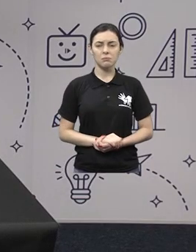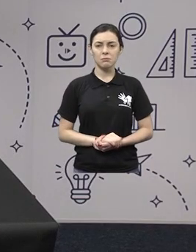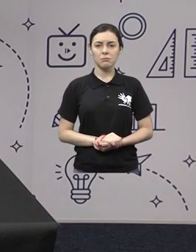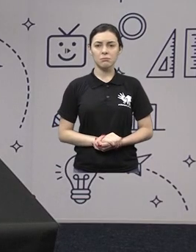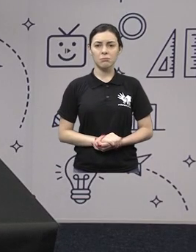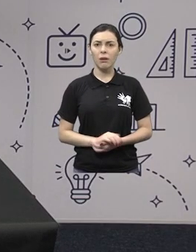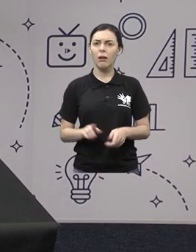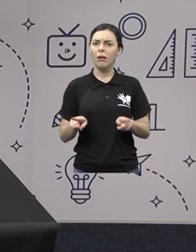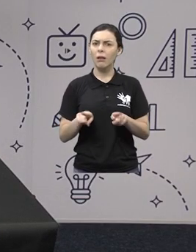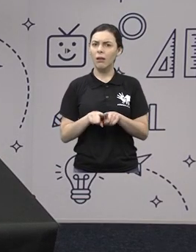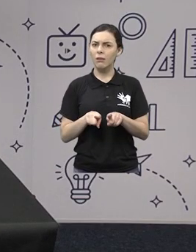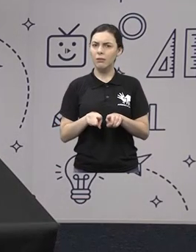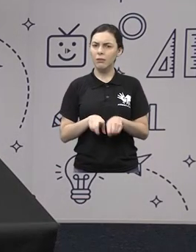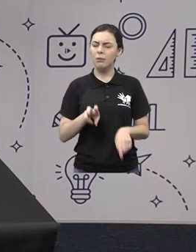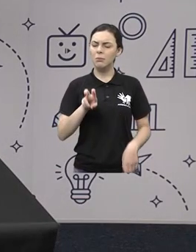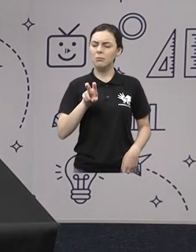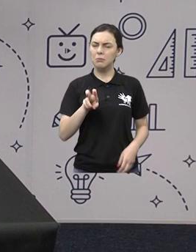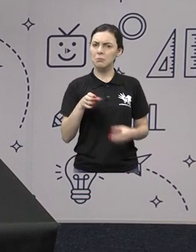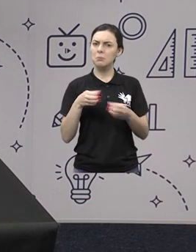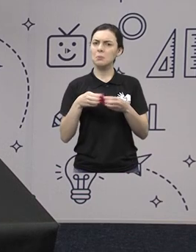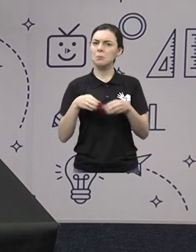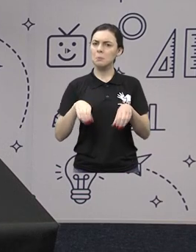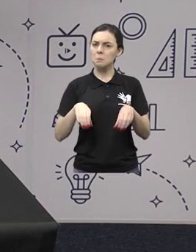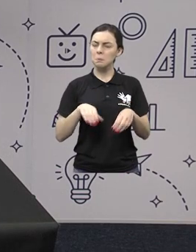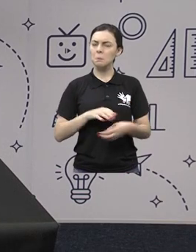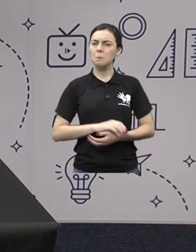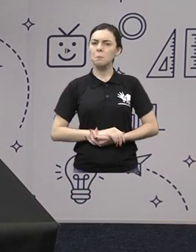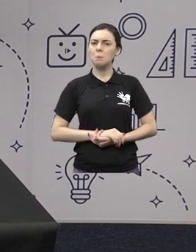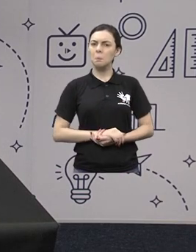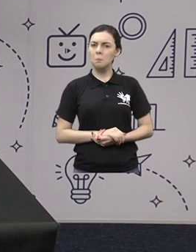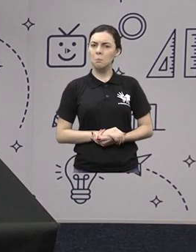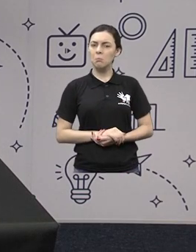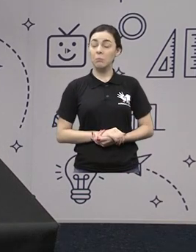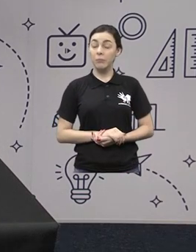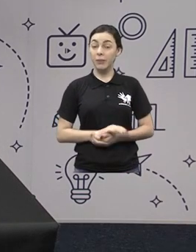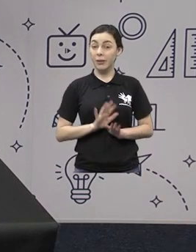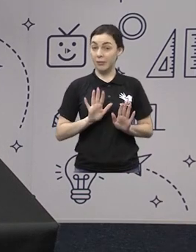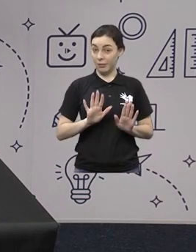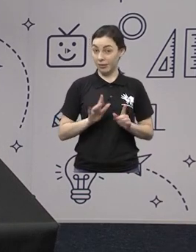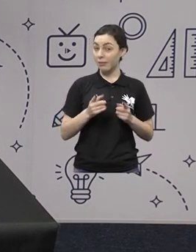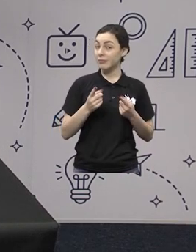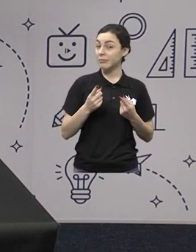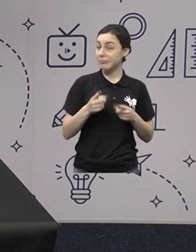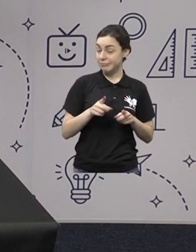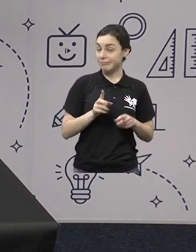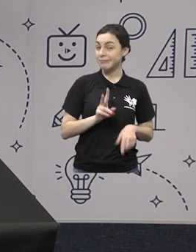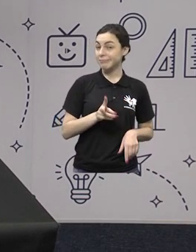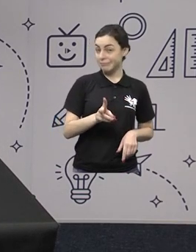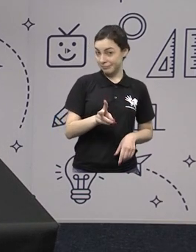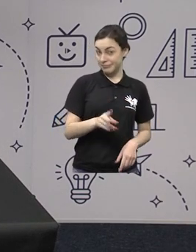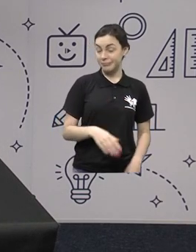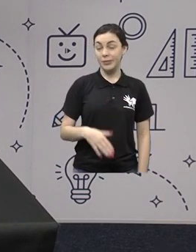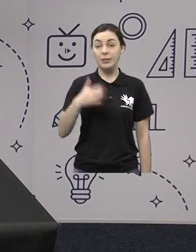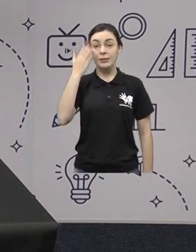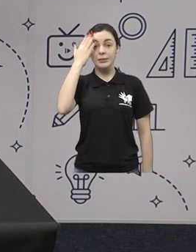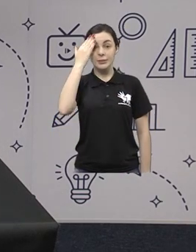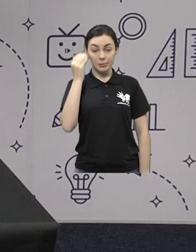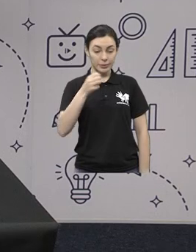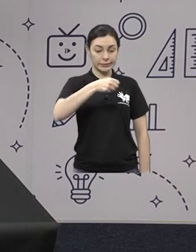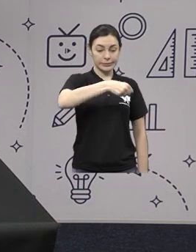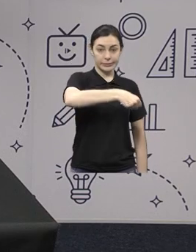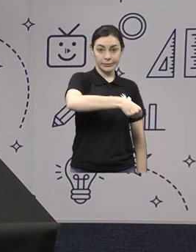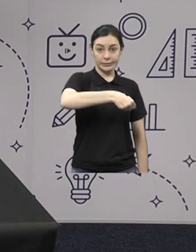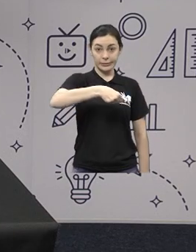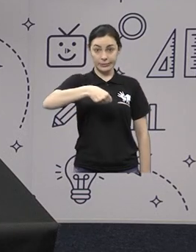5 ovos? Vamos ver? Também temos 5 ovos. Ah, mas o desafio continua.